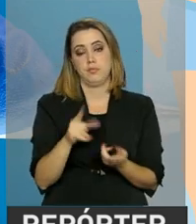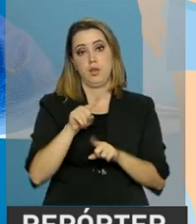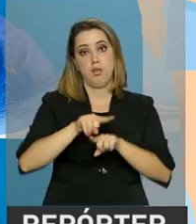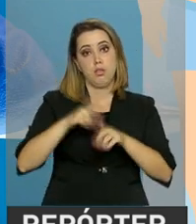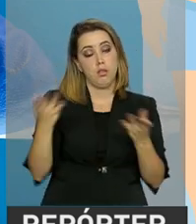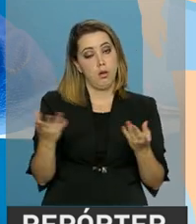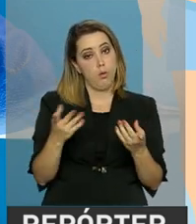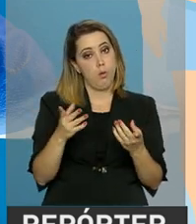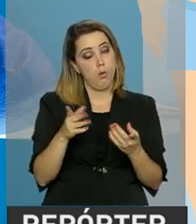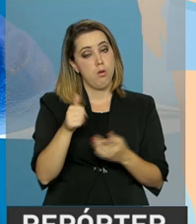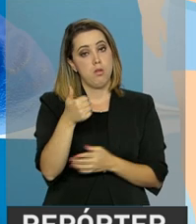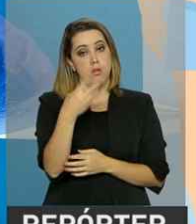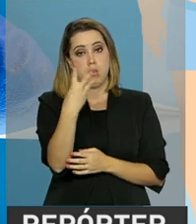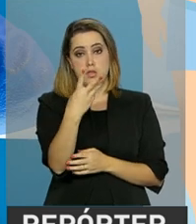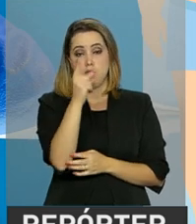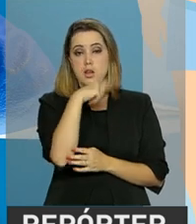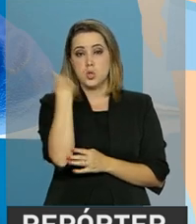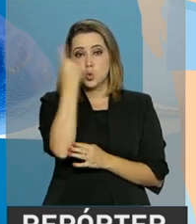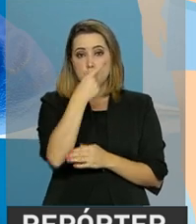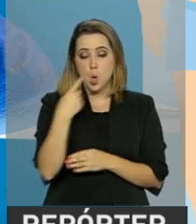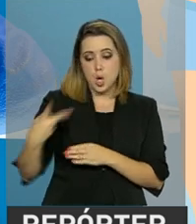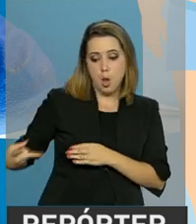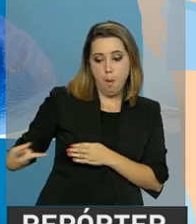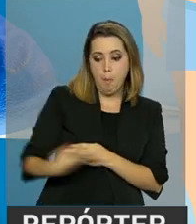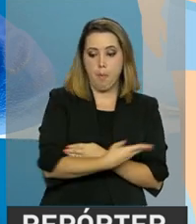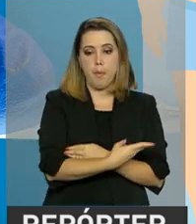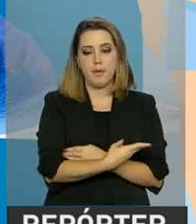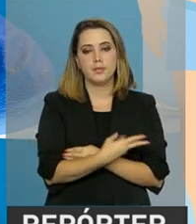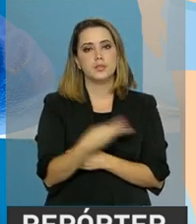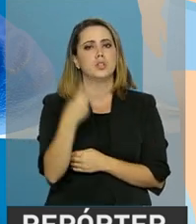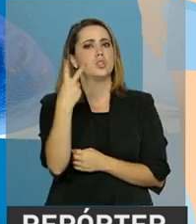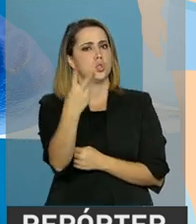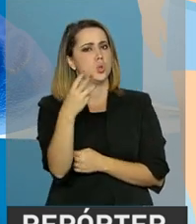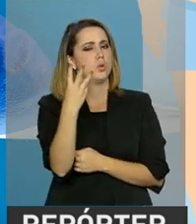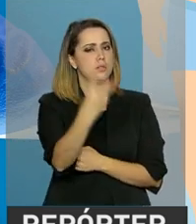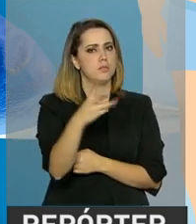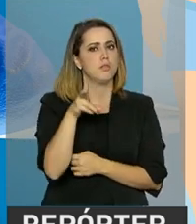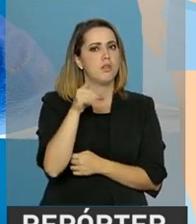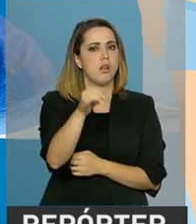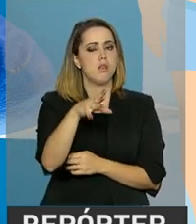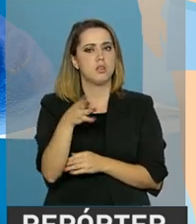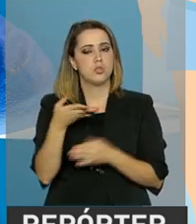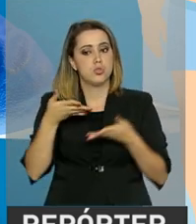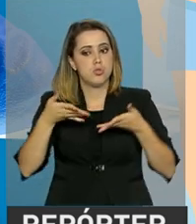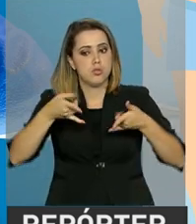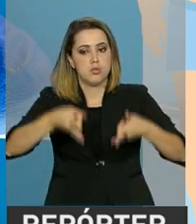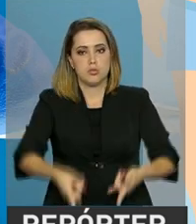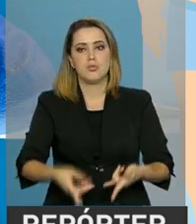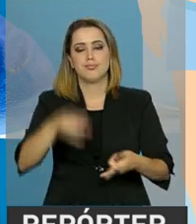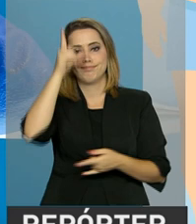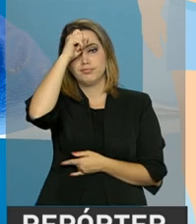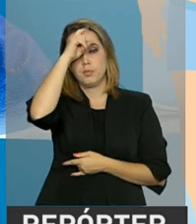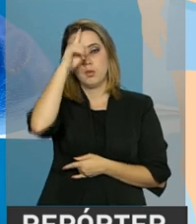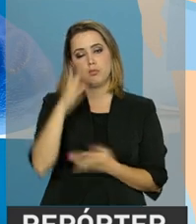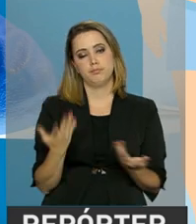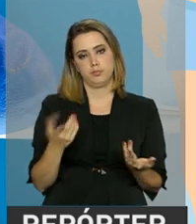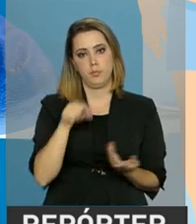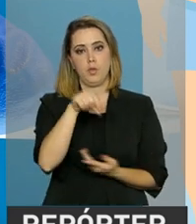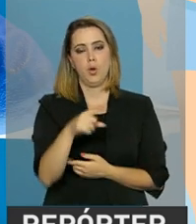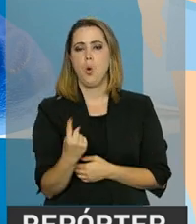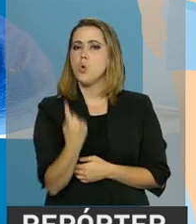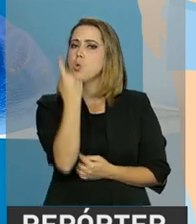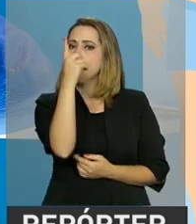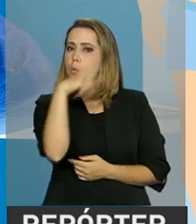cirurgia aberta leva em torno de 3 horas e requer de 2 a 3 dias de internação, a cirurgia por vídeo é feita em média